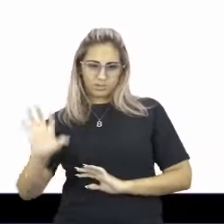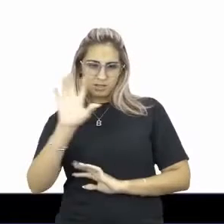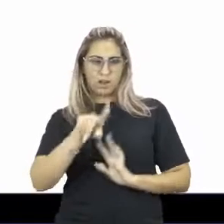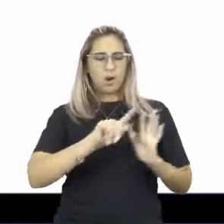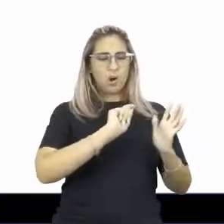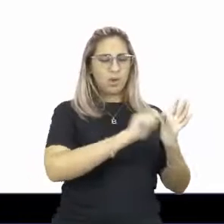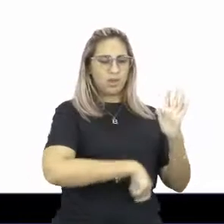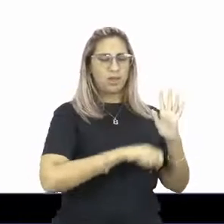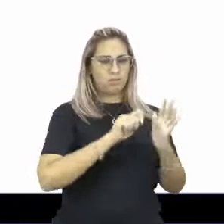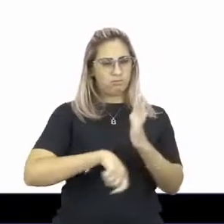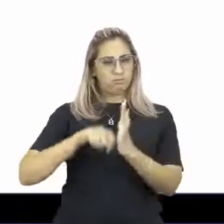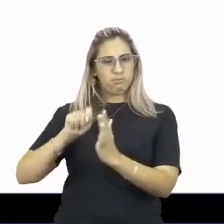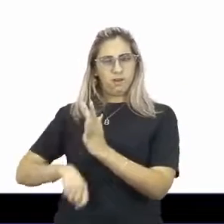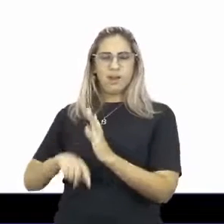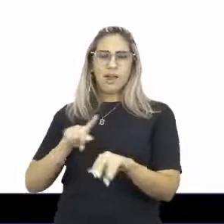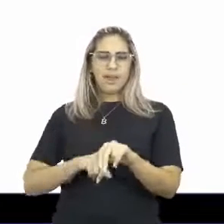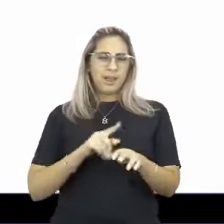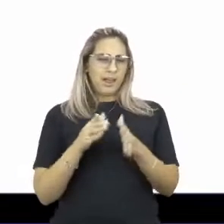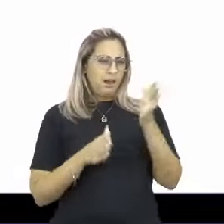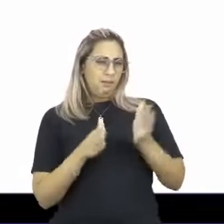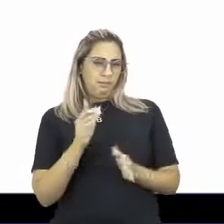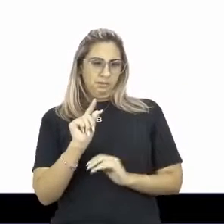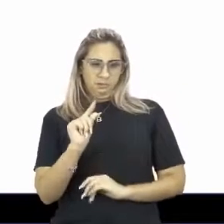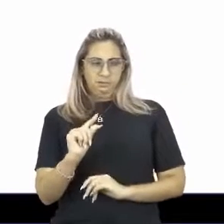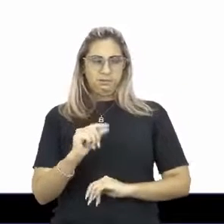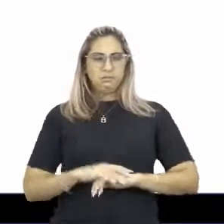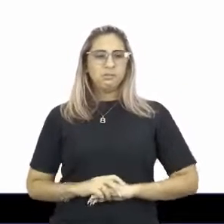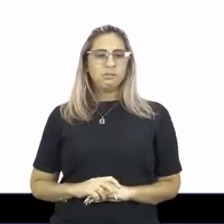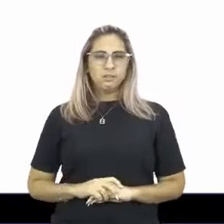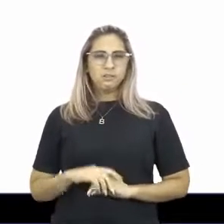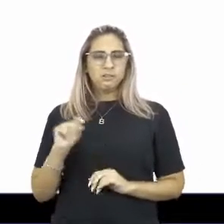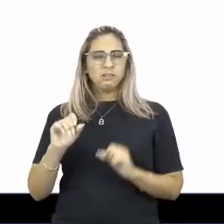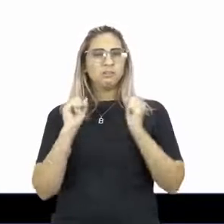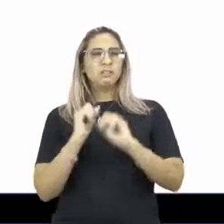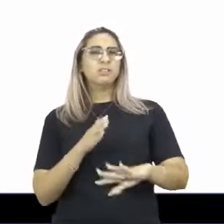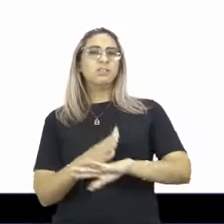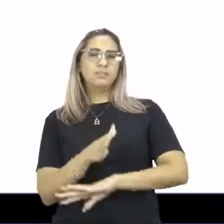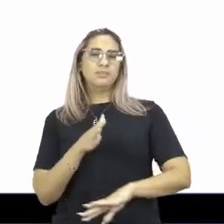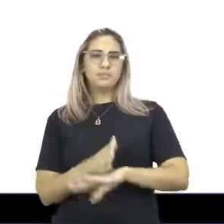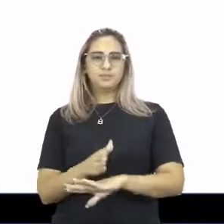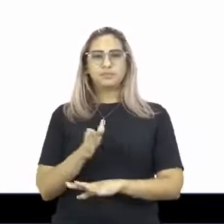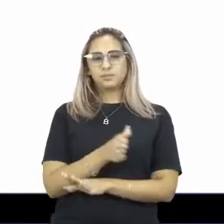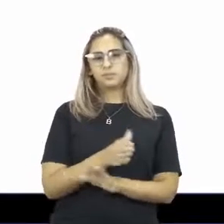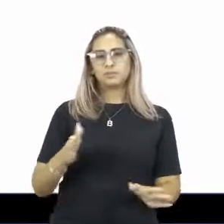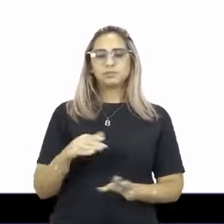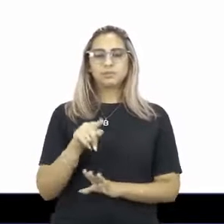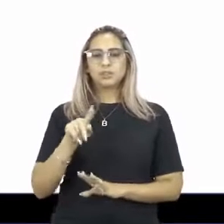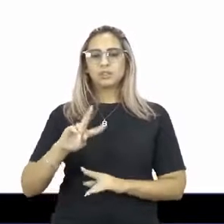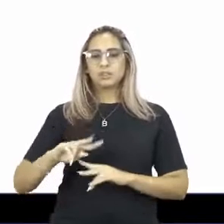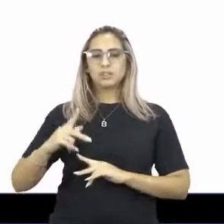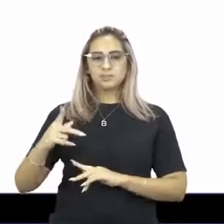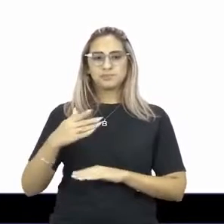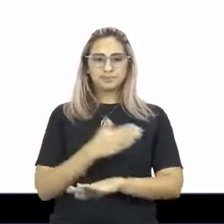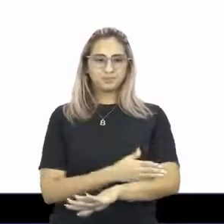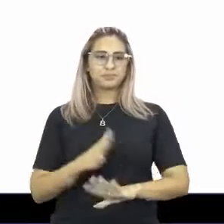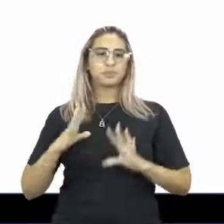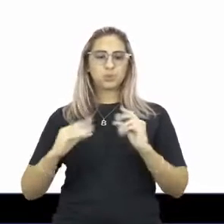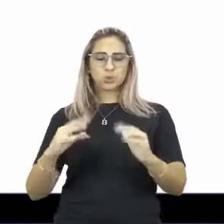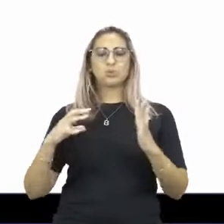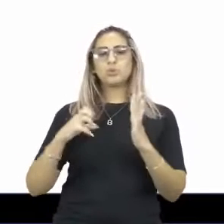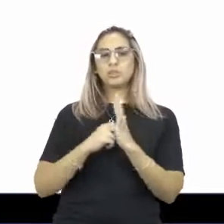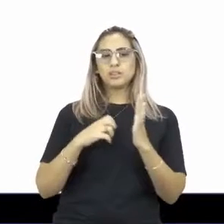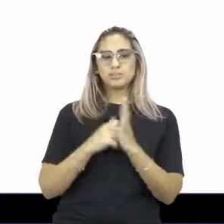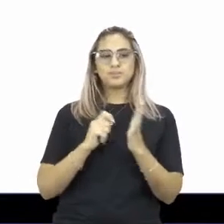contrato para contratação temporária. Quem pode participar da atribuição inicial? Todos os